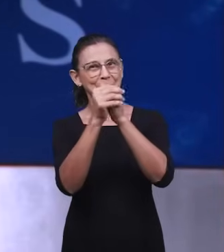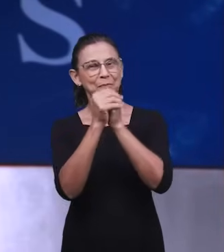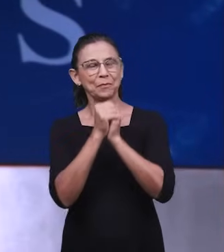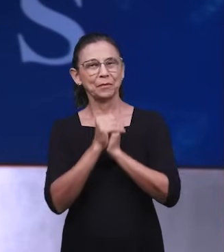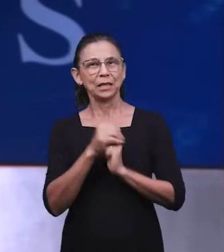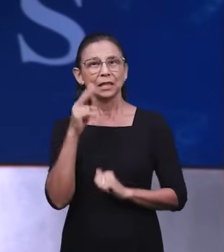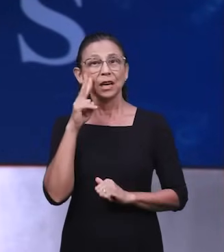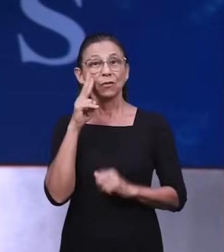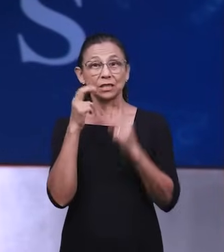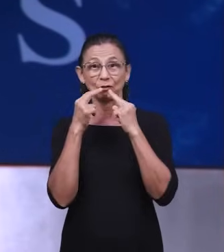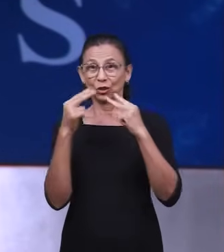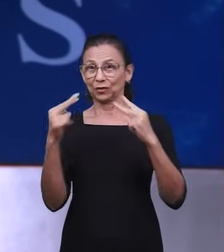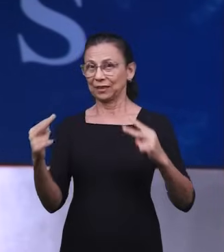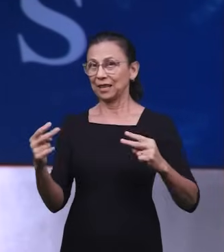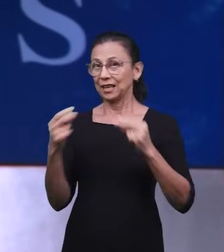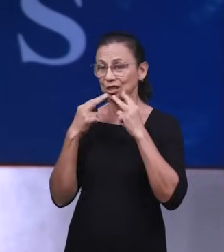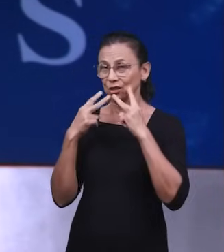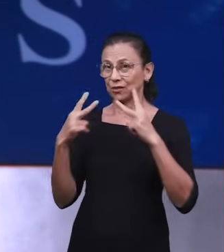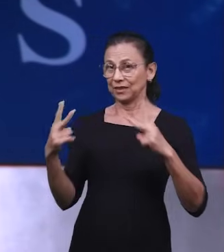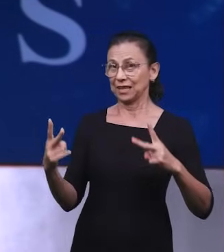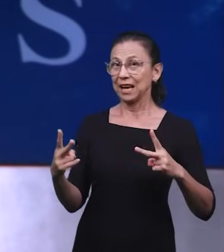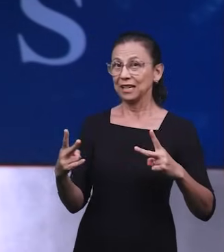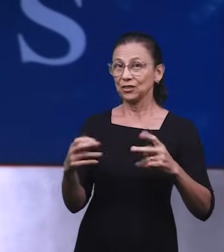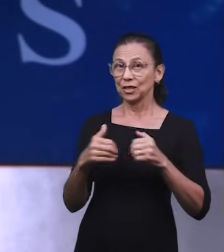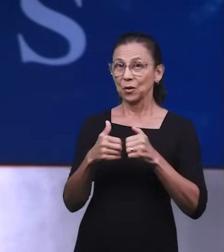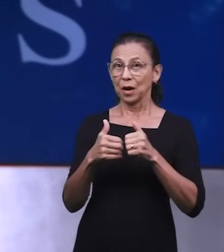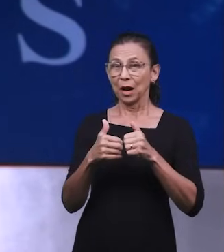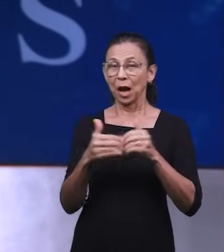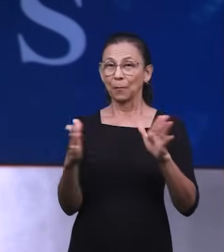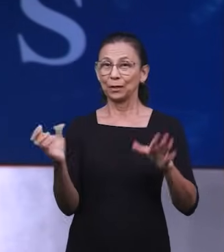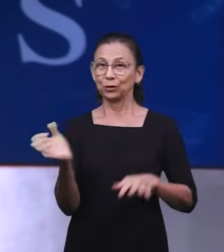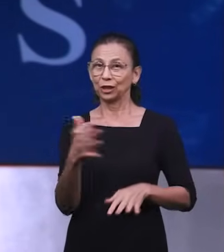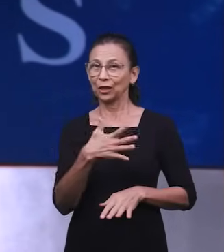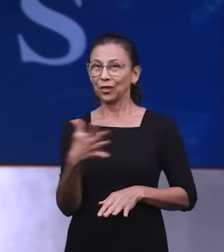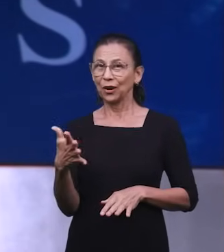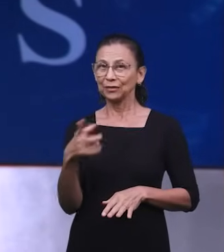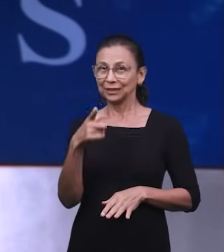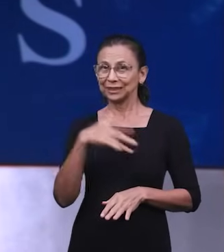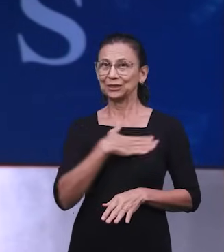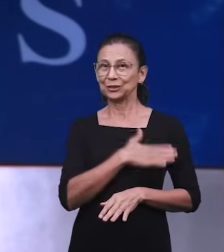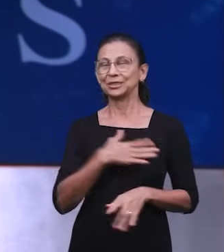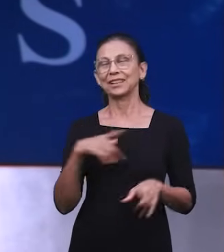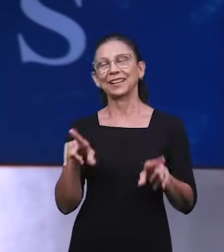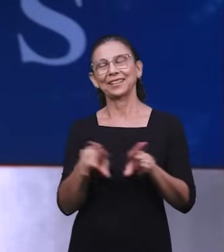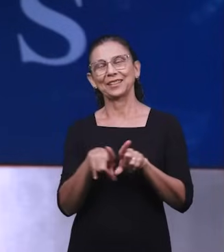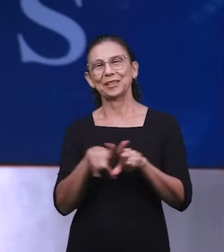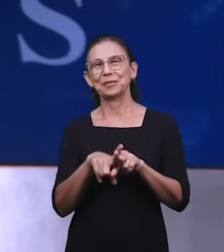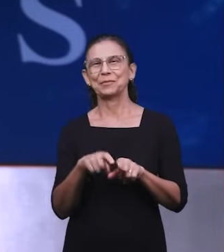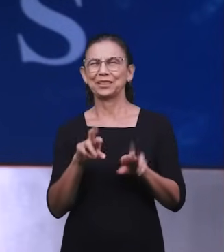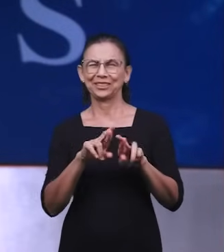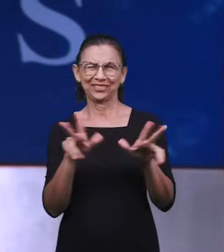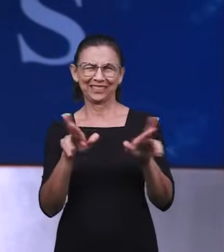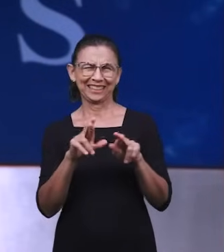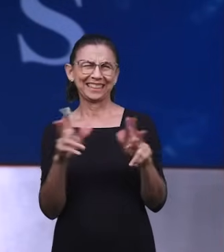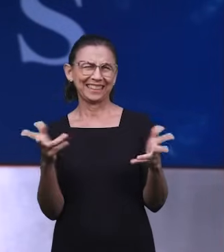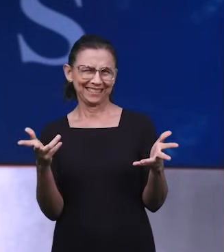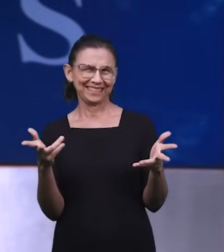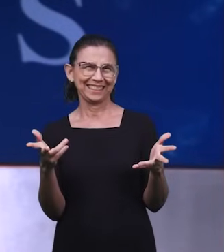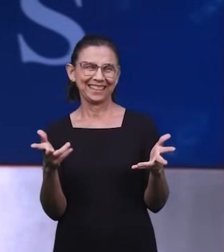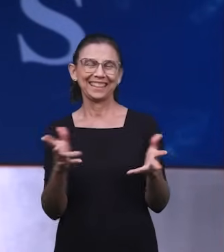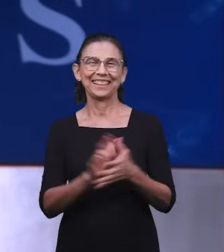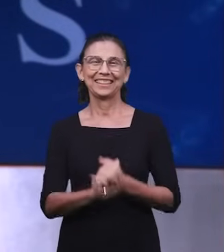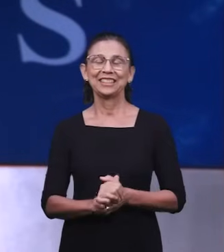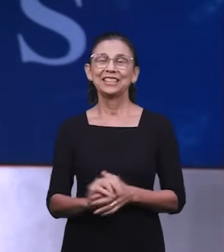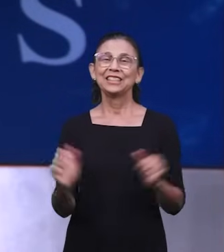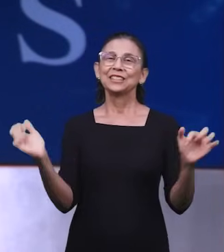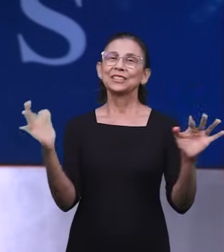Amém! Você viu aí a nova vinheta, a nossa nova abertura? Você gostou? Ah, eu gostei também. Ficou diferente, né? Que maravilha!